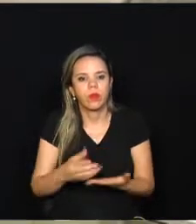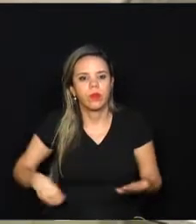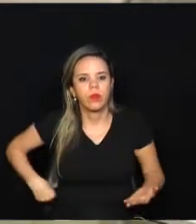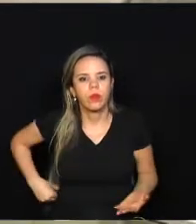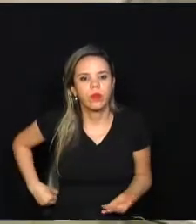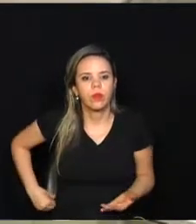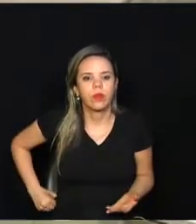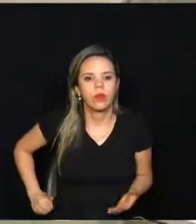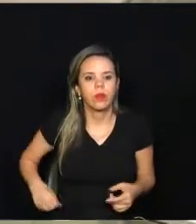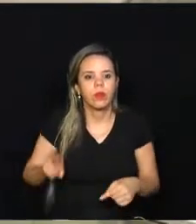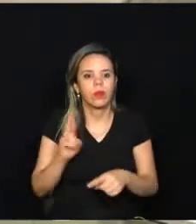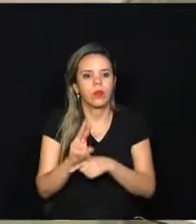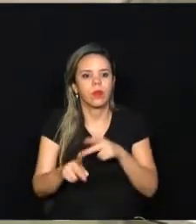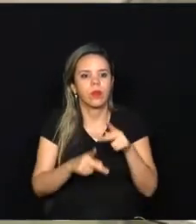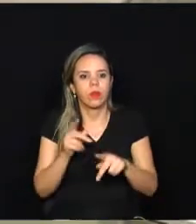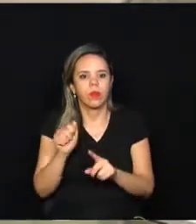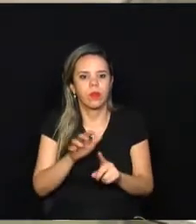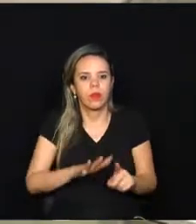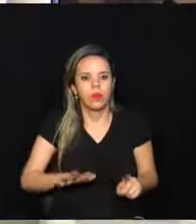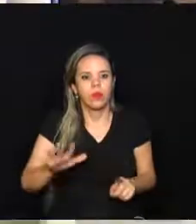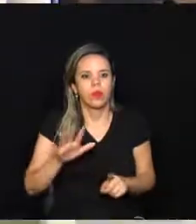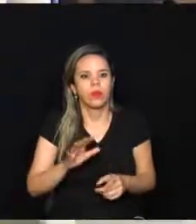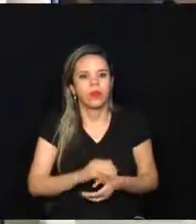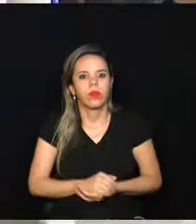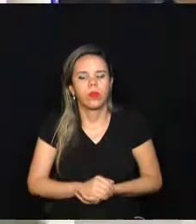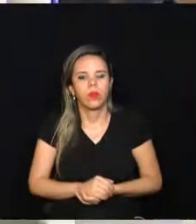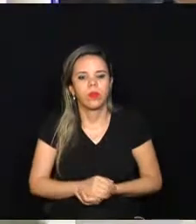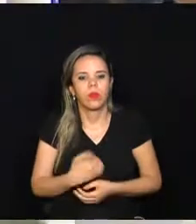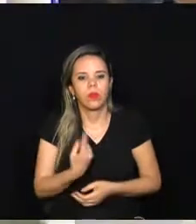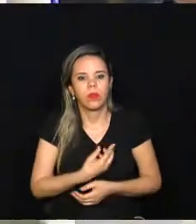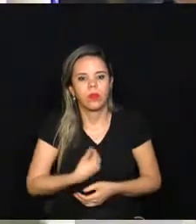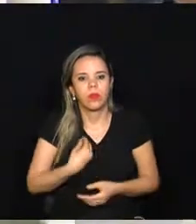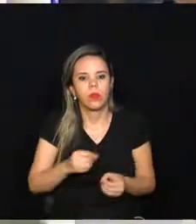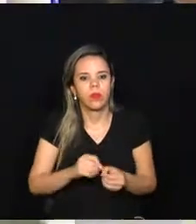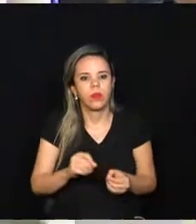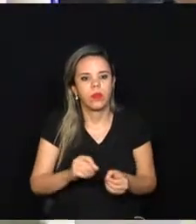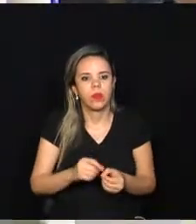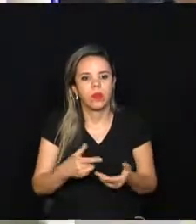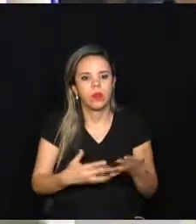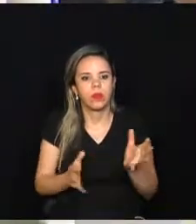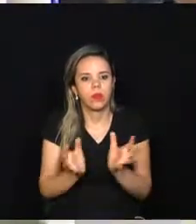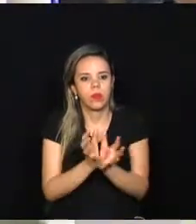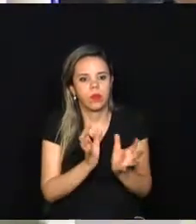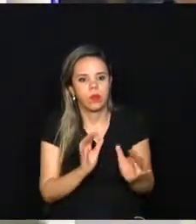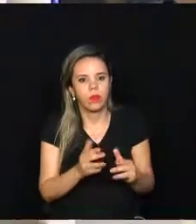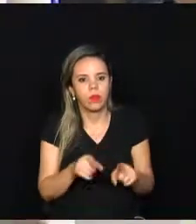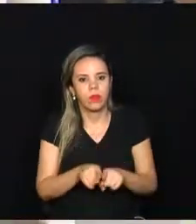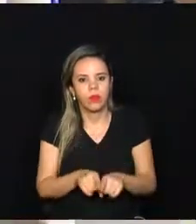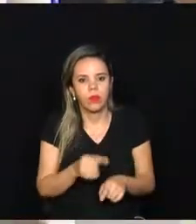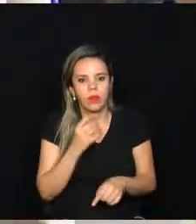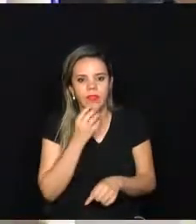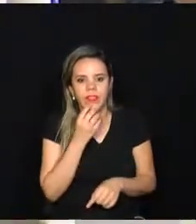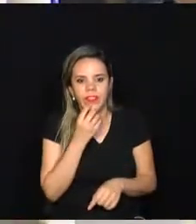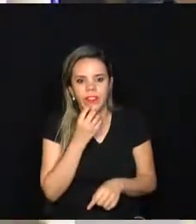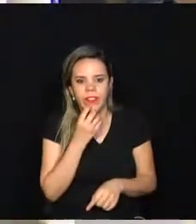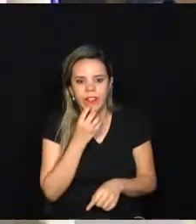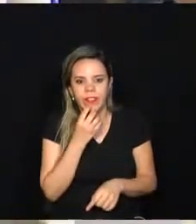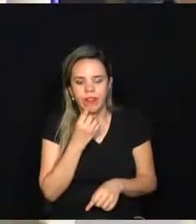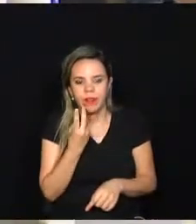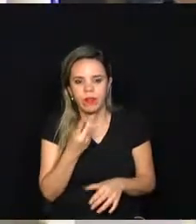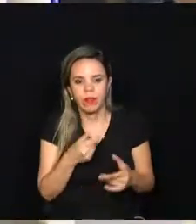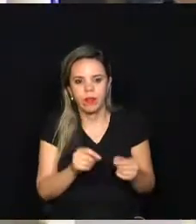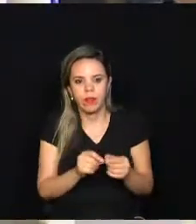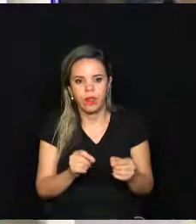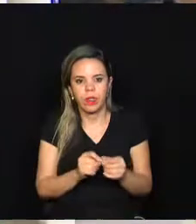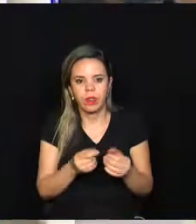por representantes da sociedade civil. A gente estava fazendo várias comissões, inclusive há duas que eu